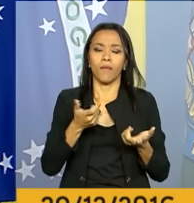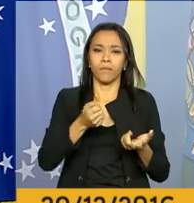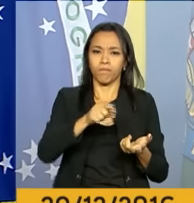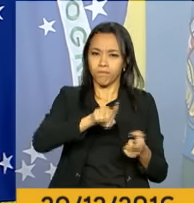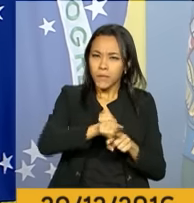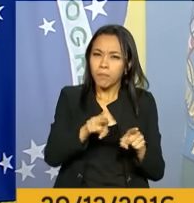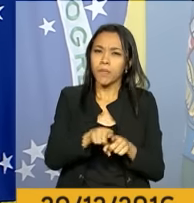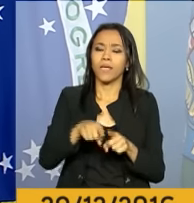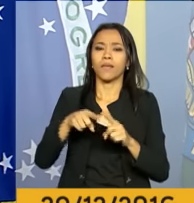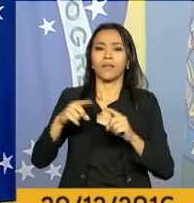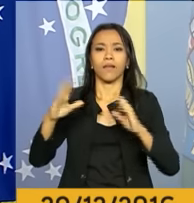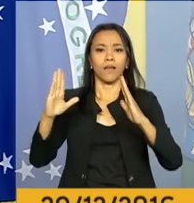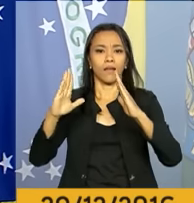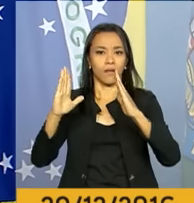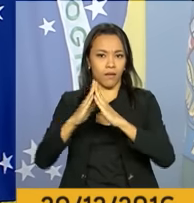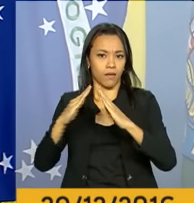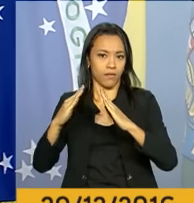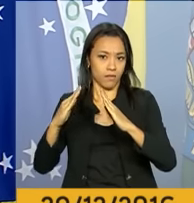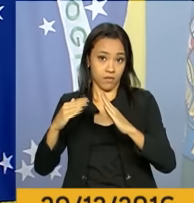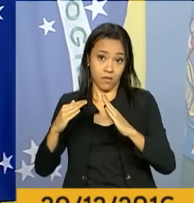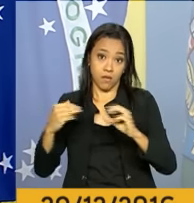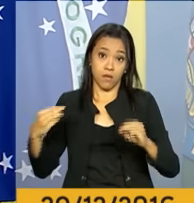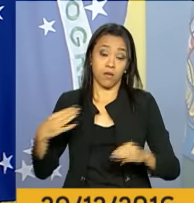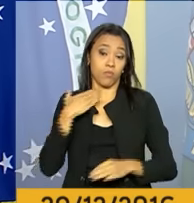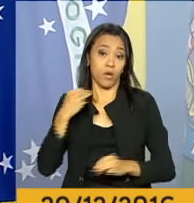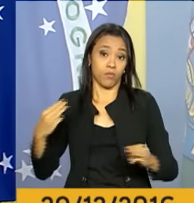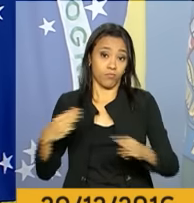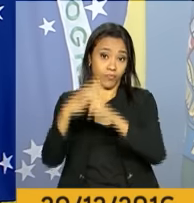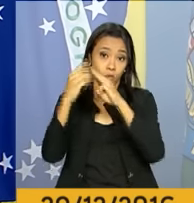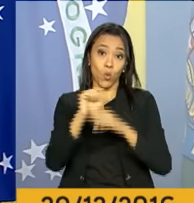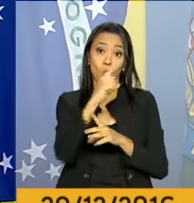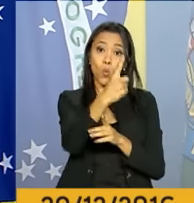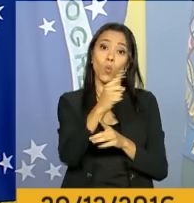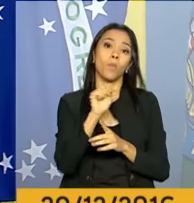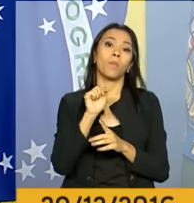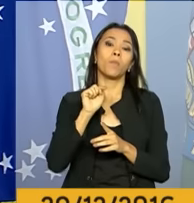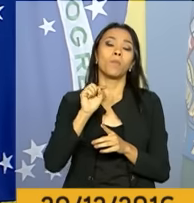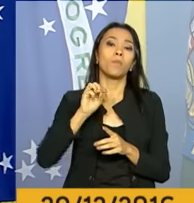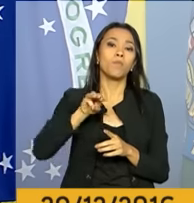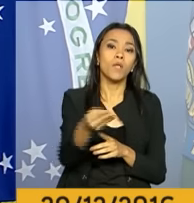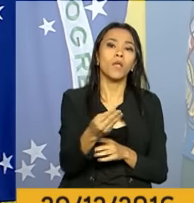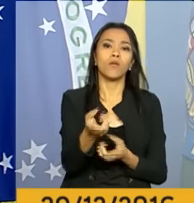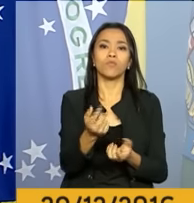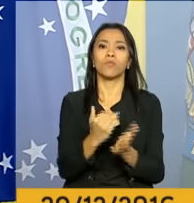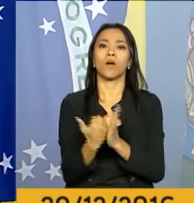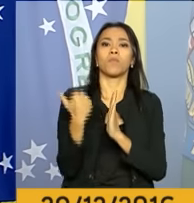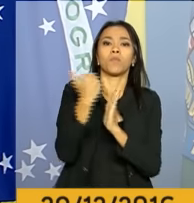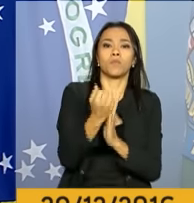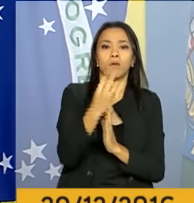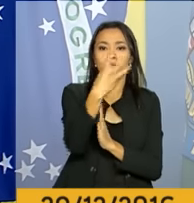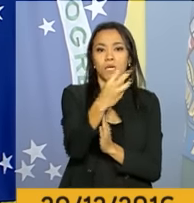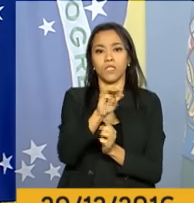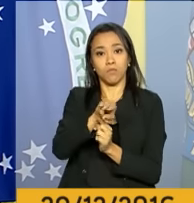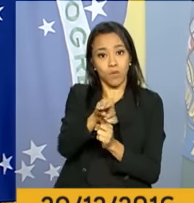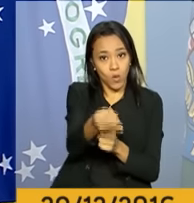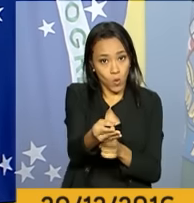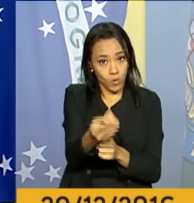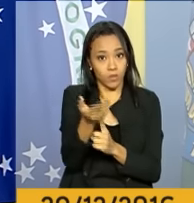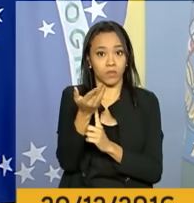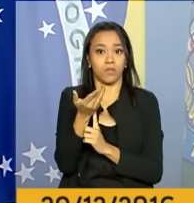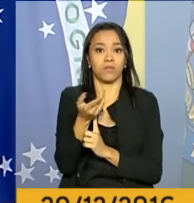na caixa 1. 500.000 para 3 milhões nós estamos falando também do